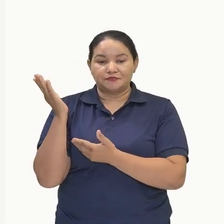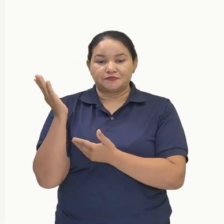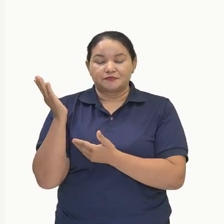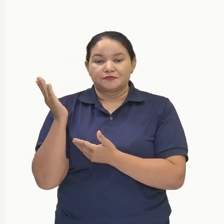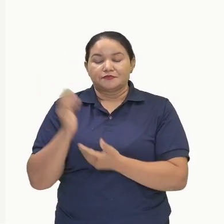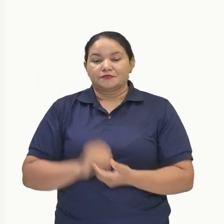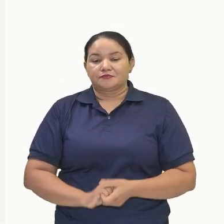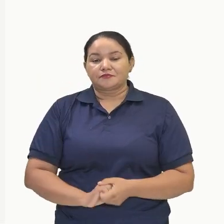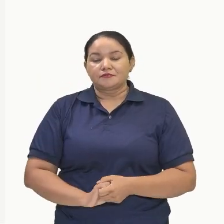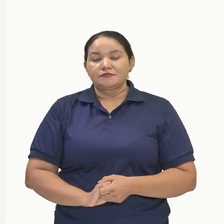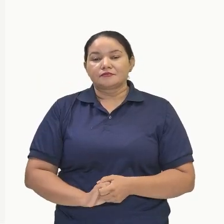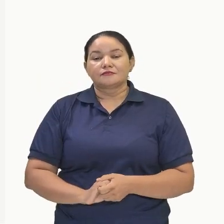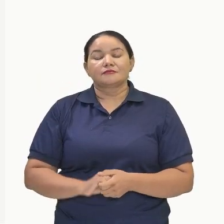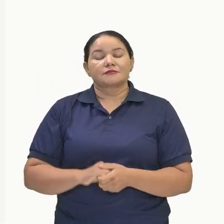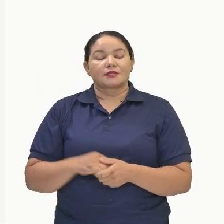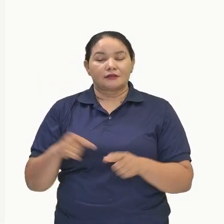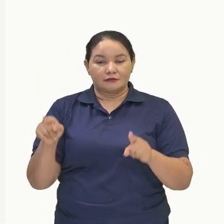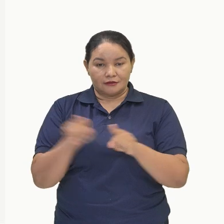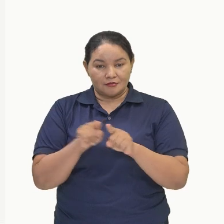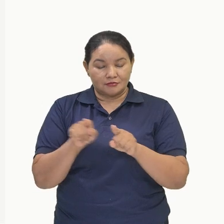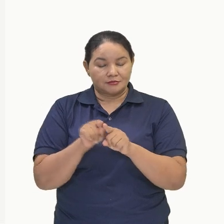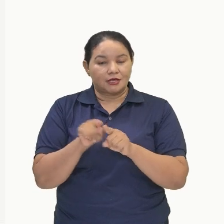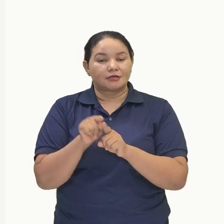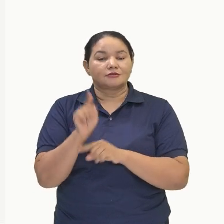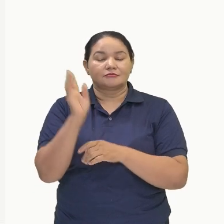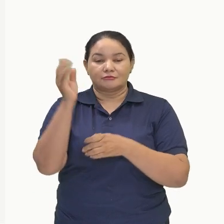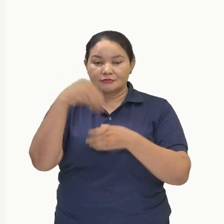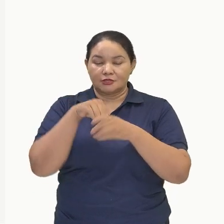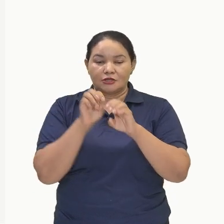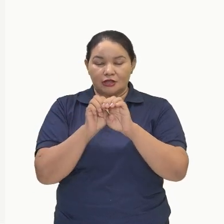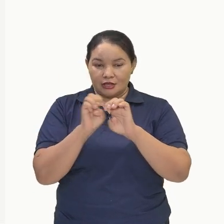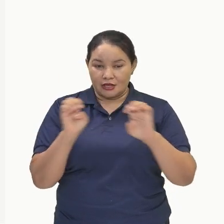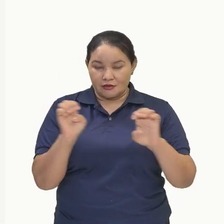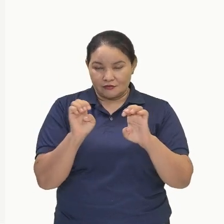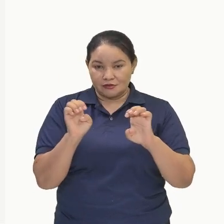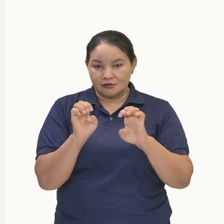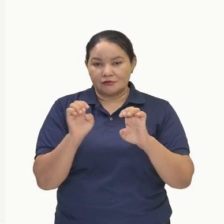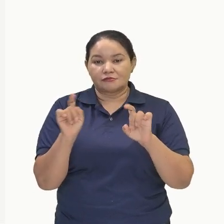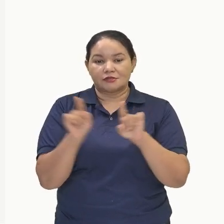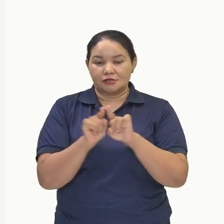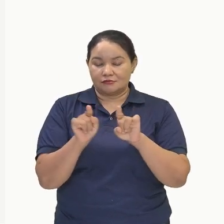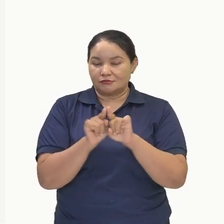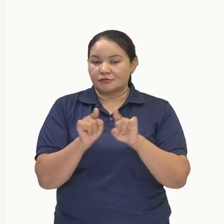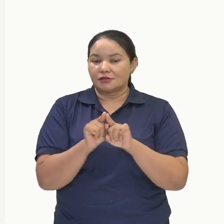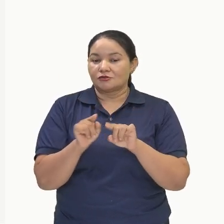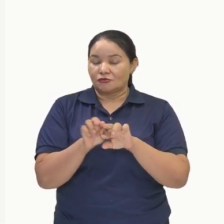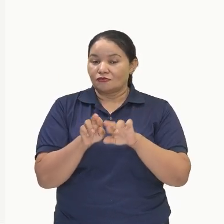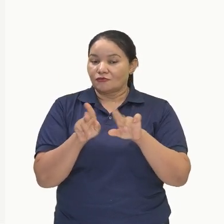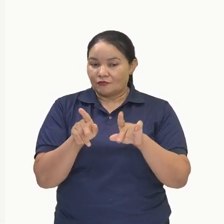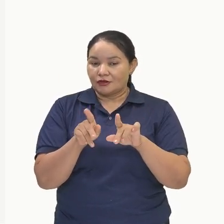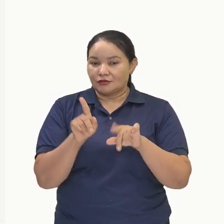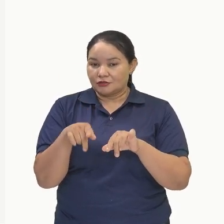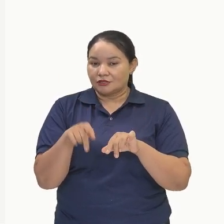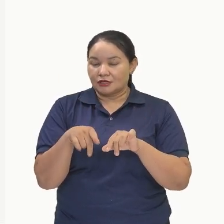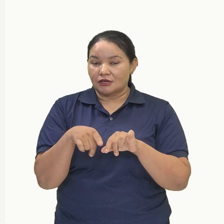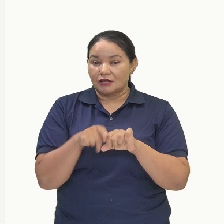grega também está na equação dos geradores, tá? Gerador e receptor são coisas diferentes. E isso aqui é a nossa